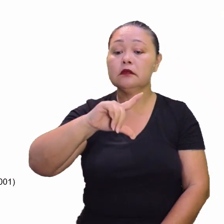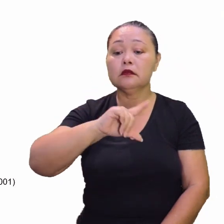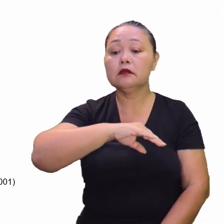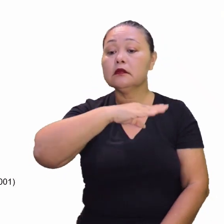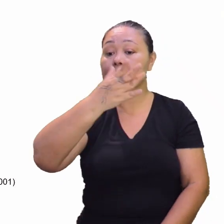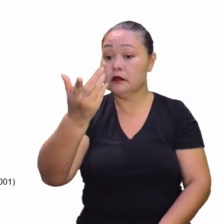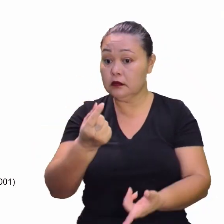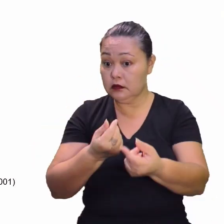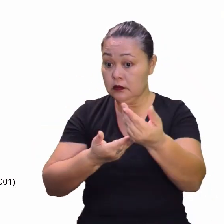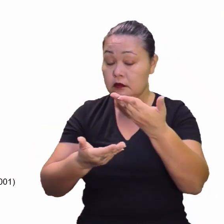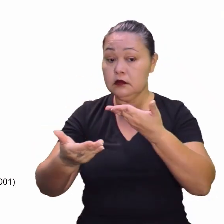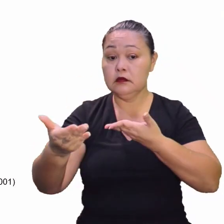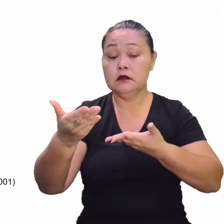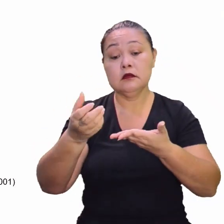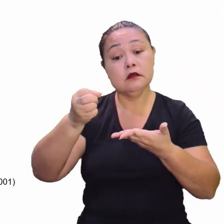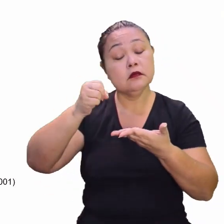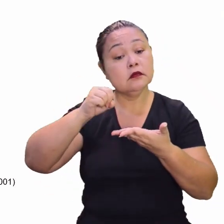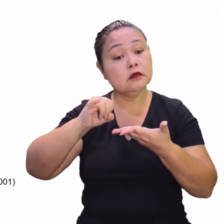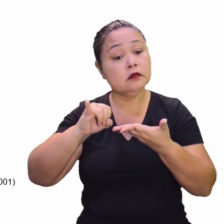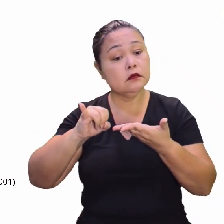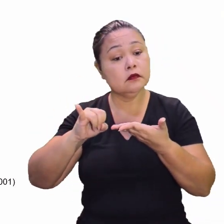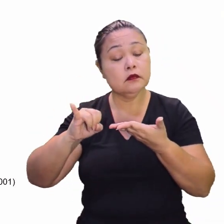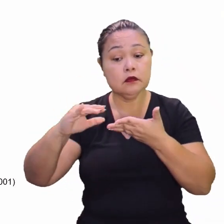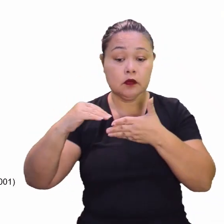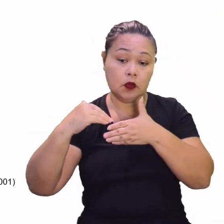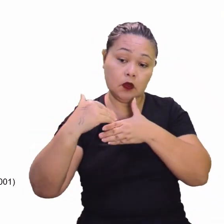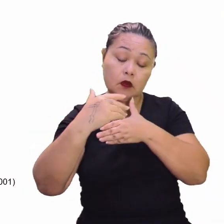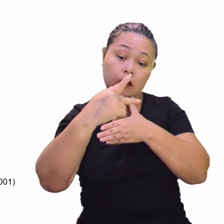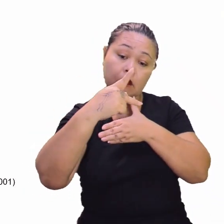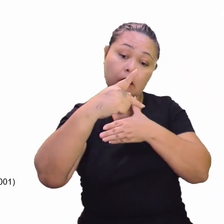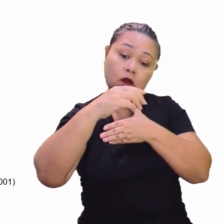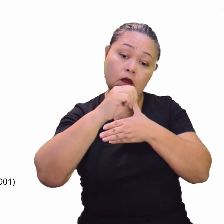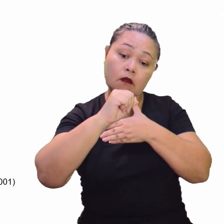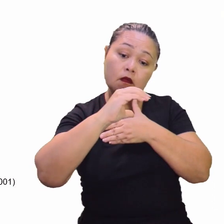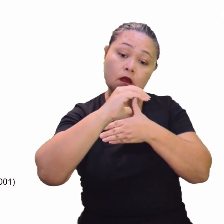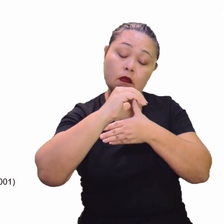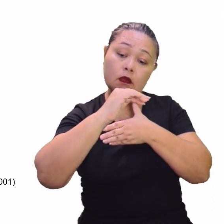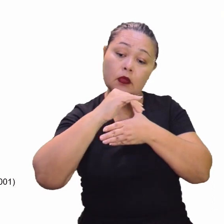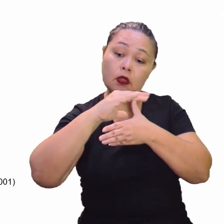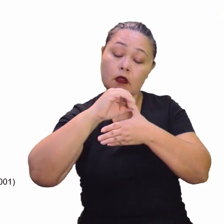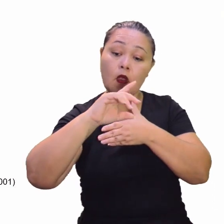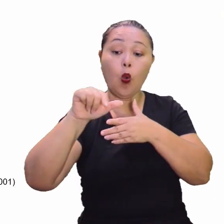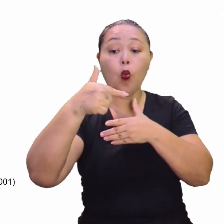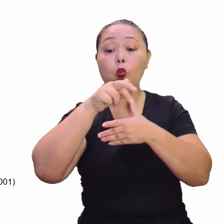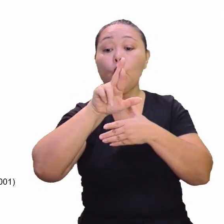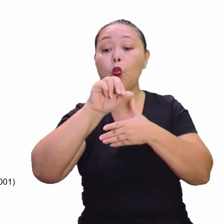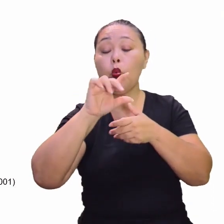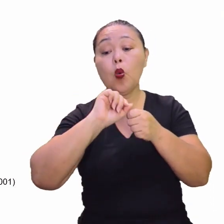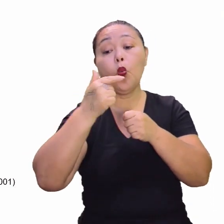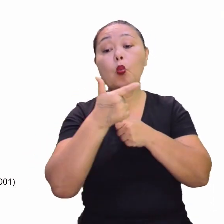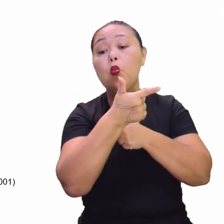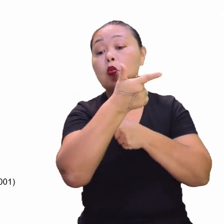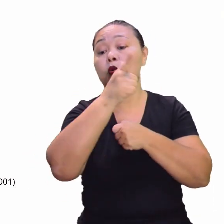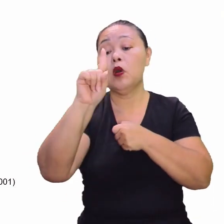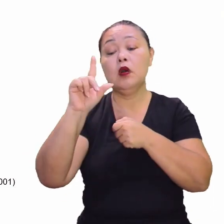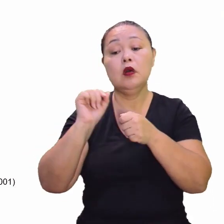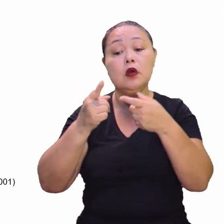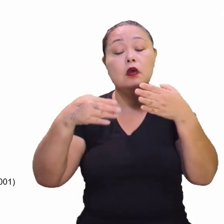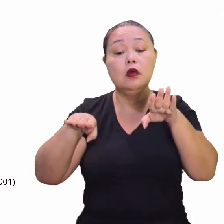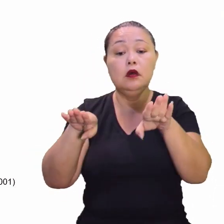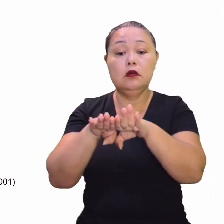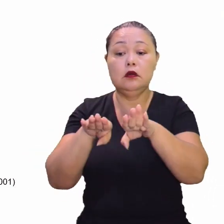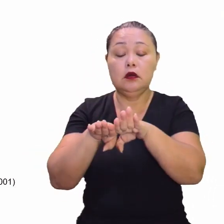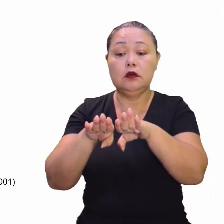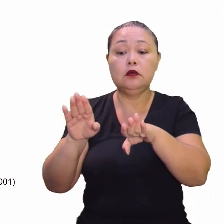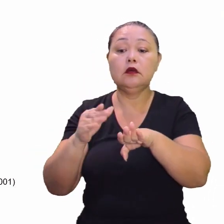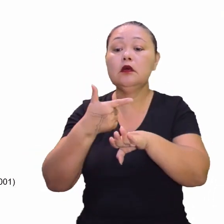comercial. Exatamente. Mas se viesse para cá pelo Pacífico, é uma outra rota comercial e